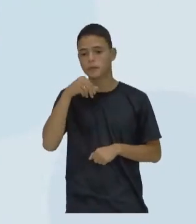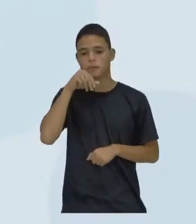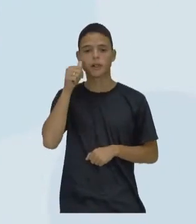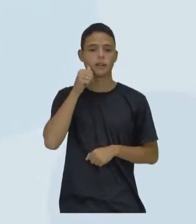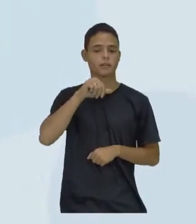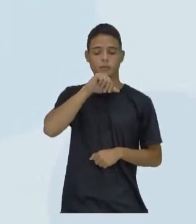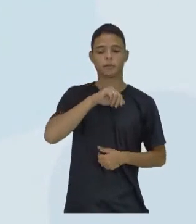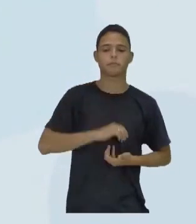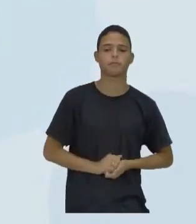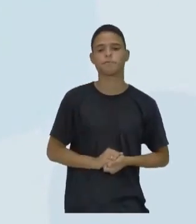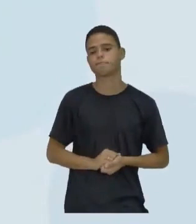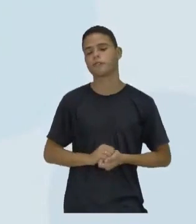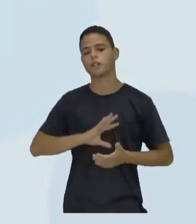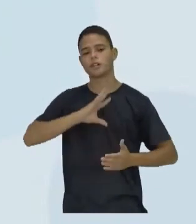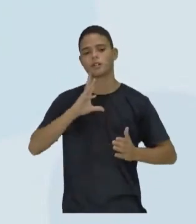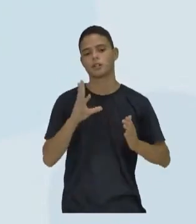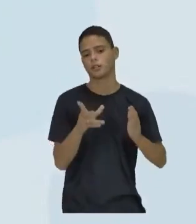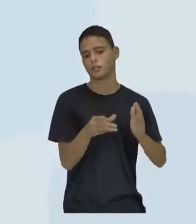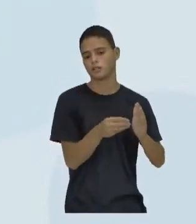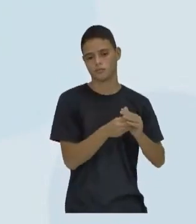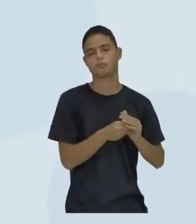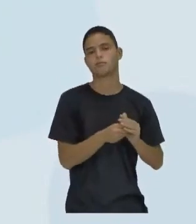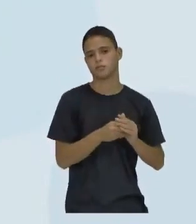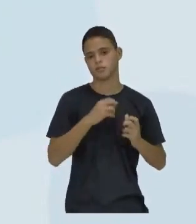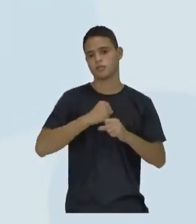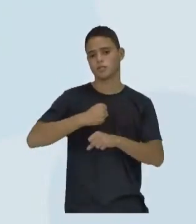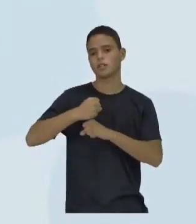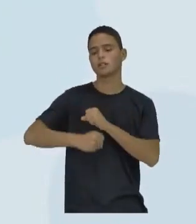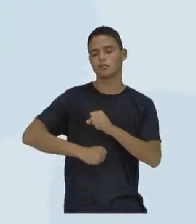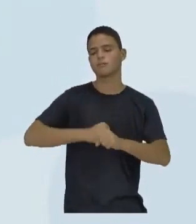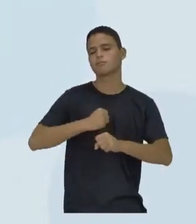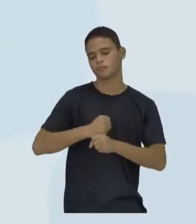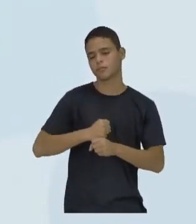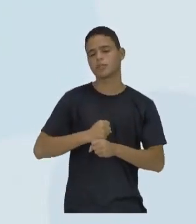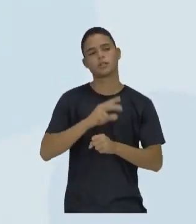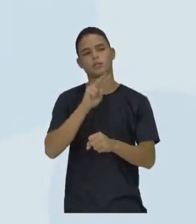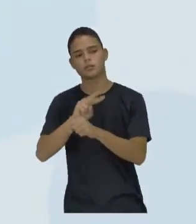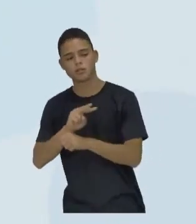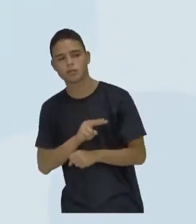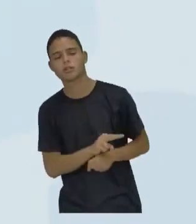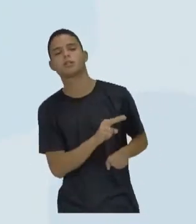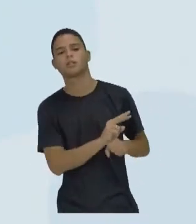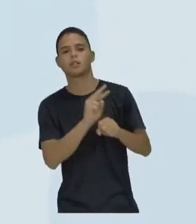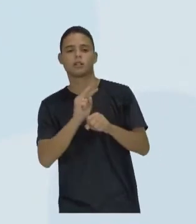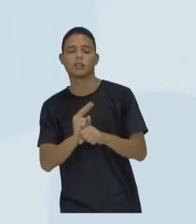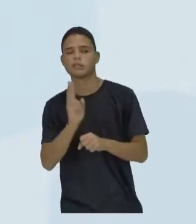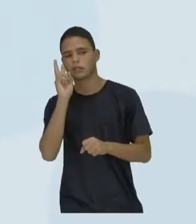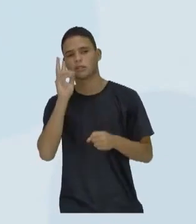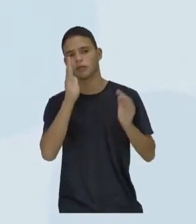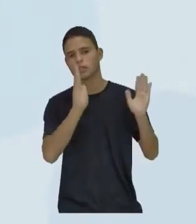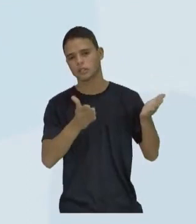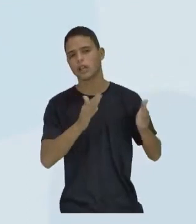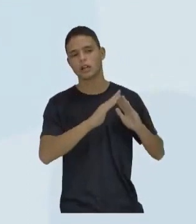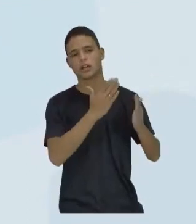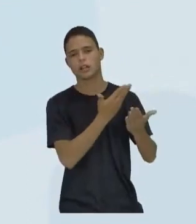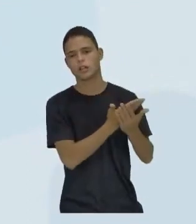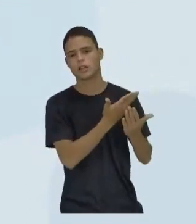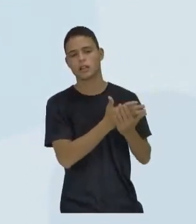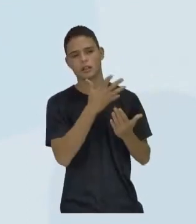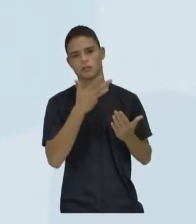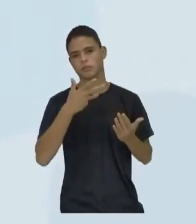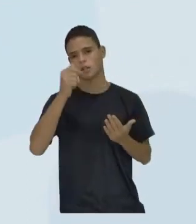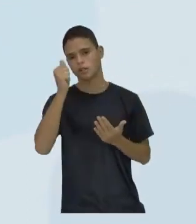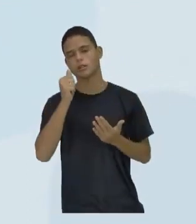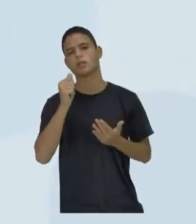Em todos esses anos lidando com educação comunitária, posso assegurar que uma das melhores coisas que as escolas de elite podem fazer por